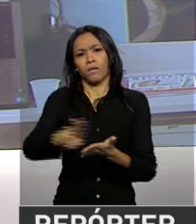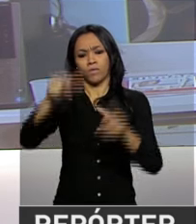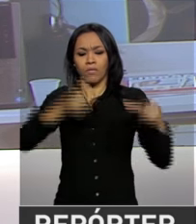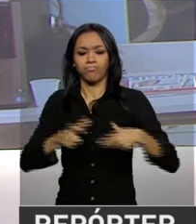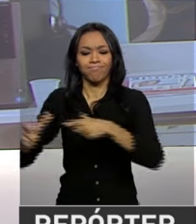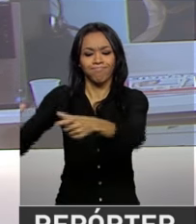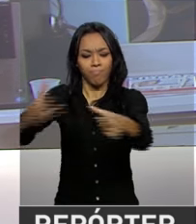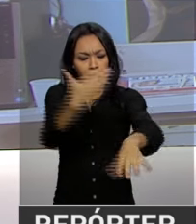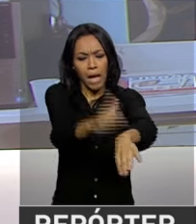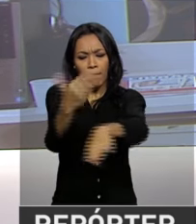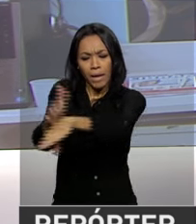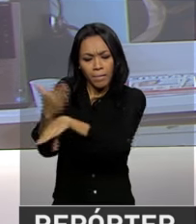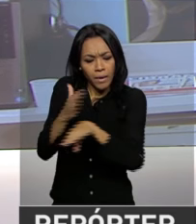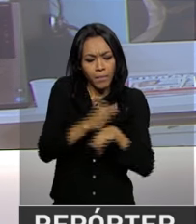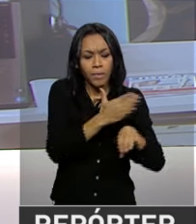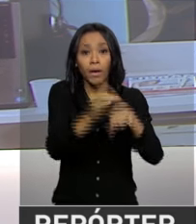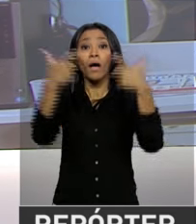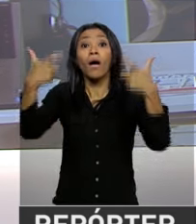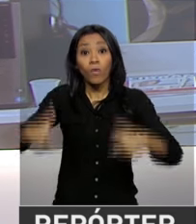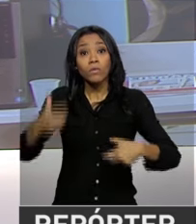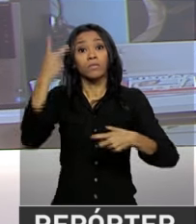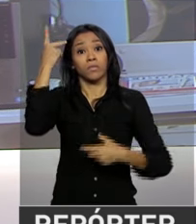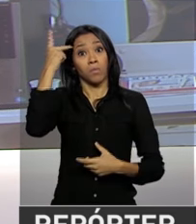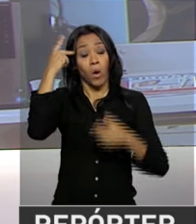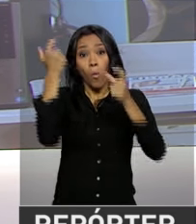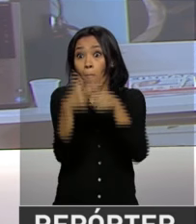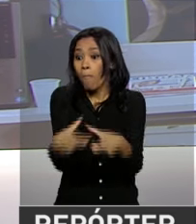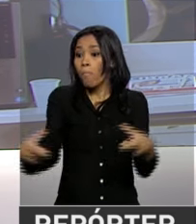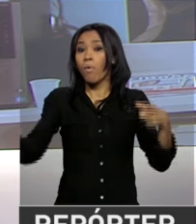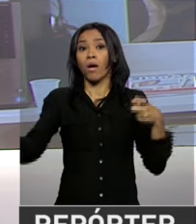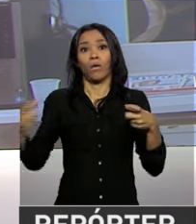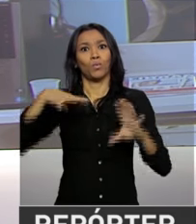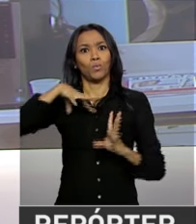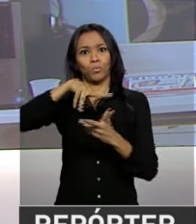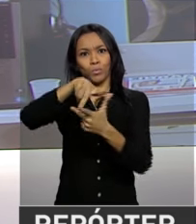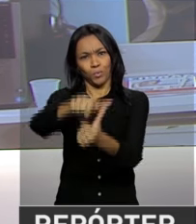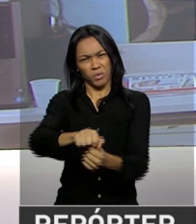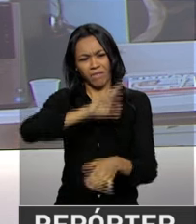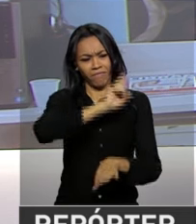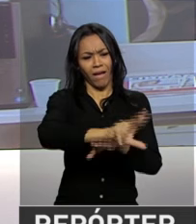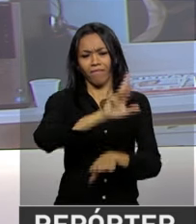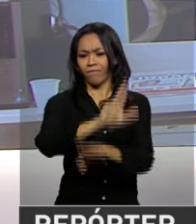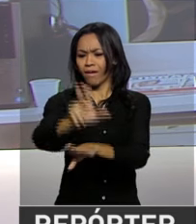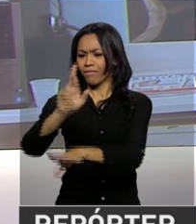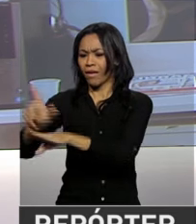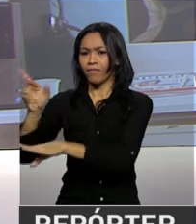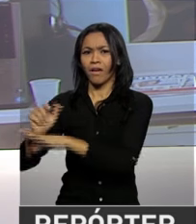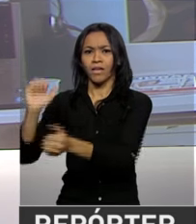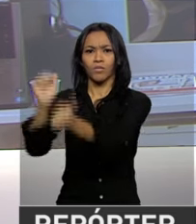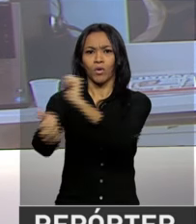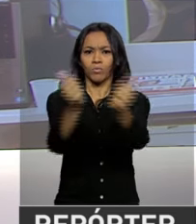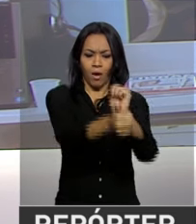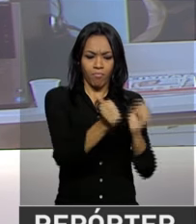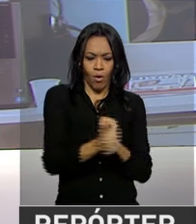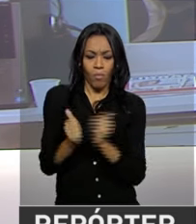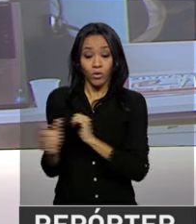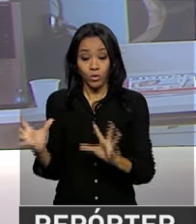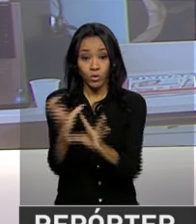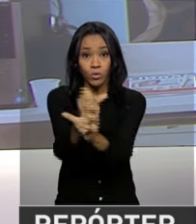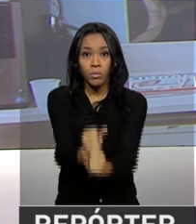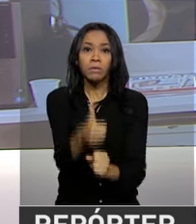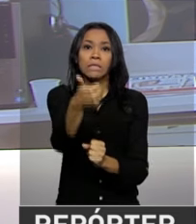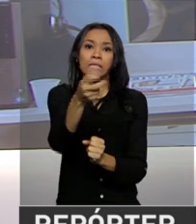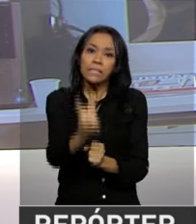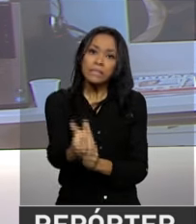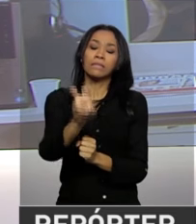O complexo, na capital paulista, é o maior do mundo em número de modalidades contempladas. São 15 no total.